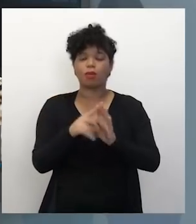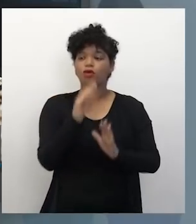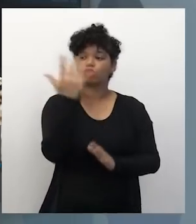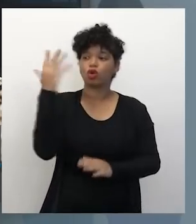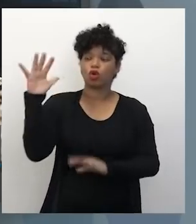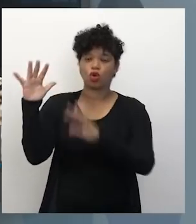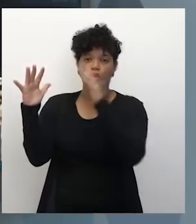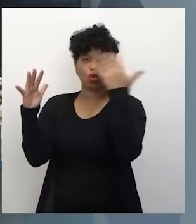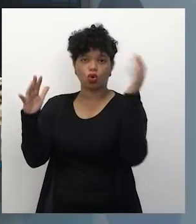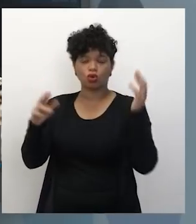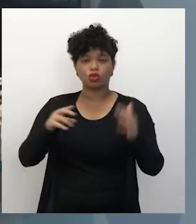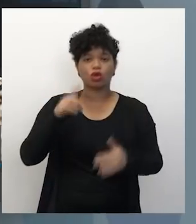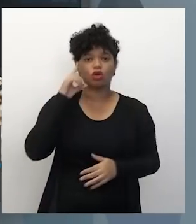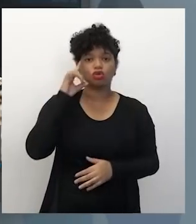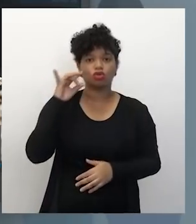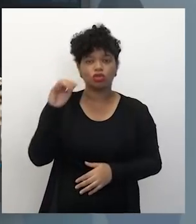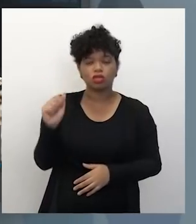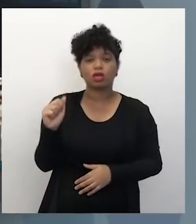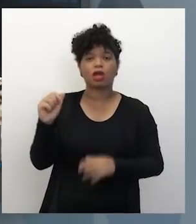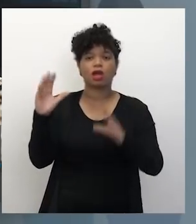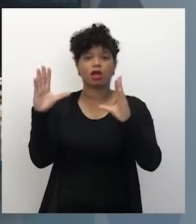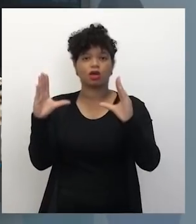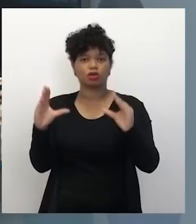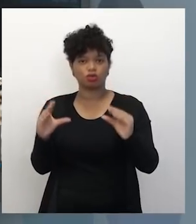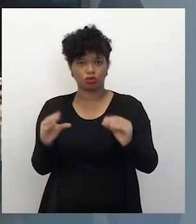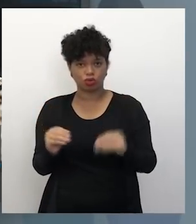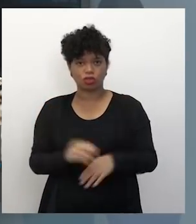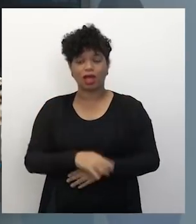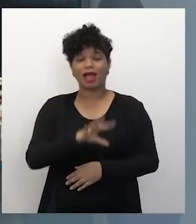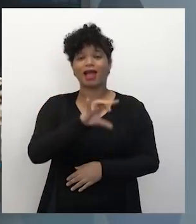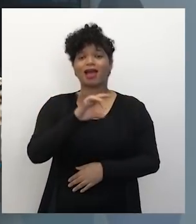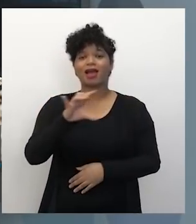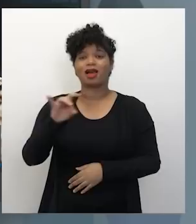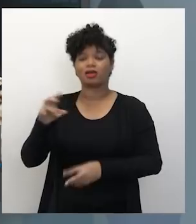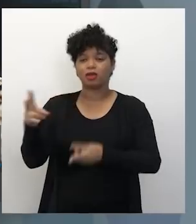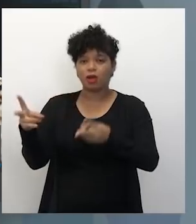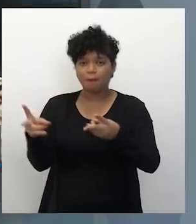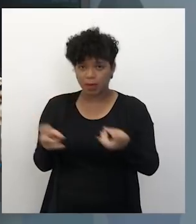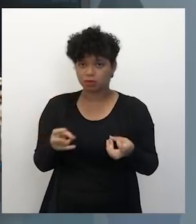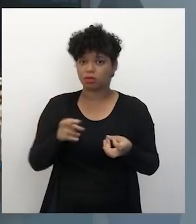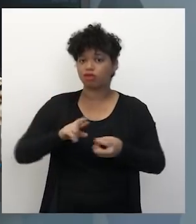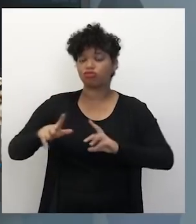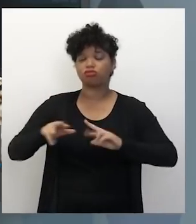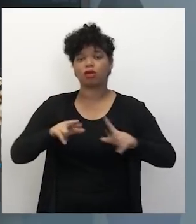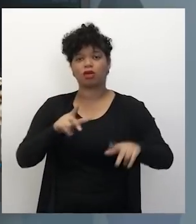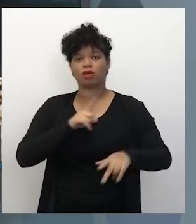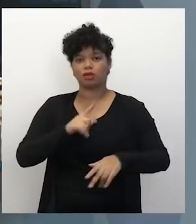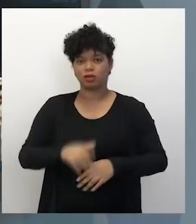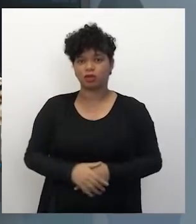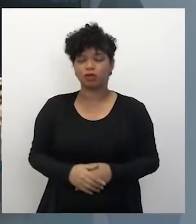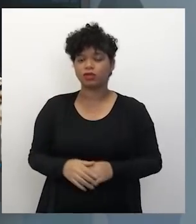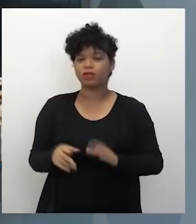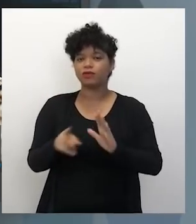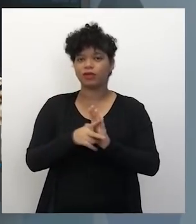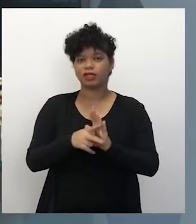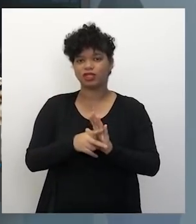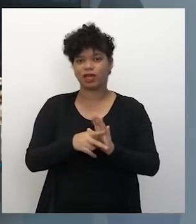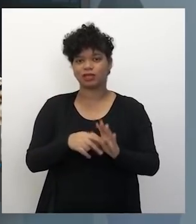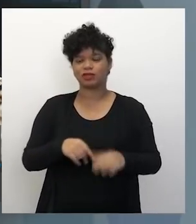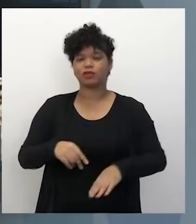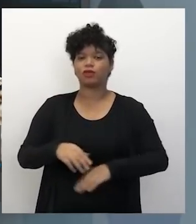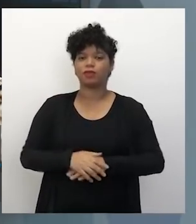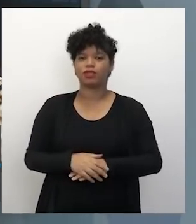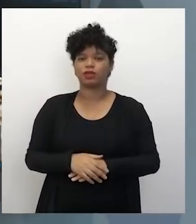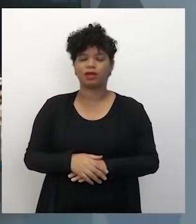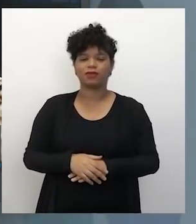o dia, a noite, mas cada um tem uma percepção diferente desse tempo, né? Se você estiver fazendo uma coisa muito legal, esse